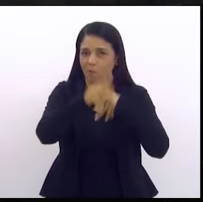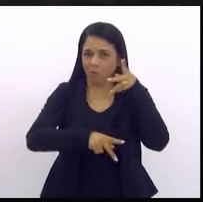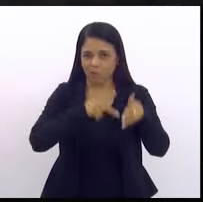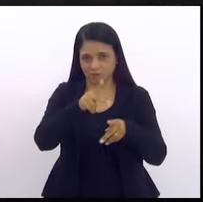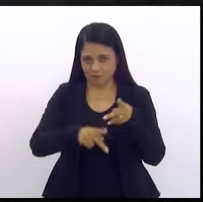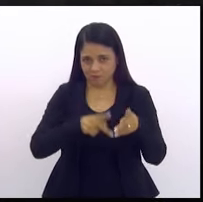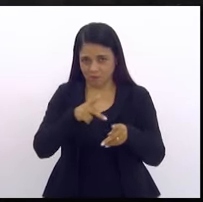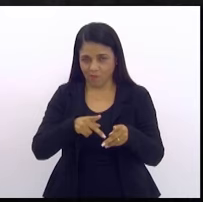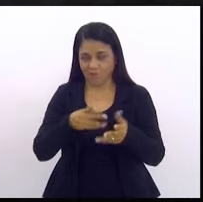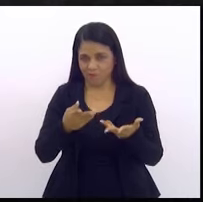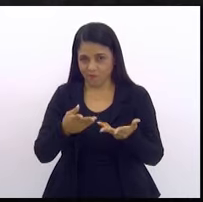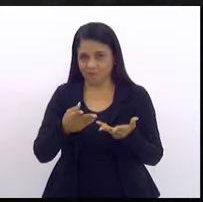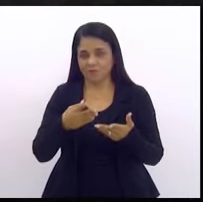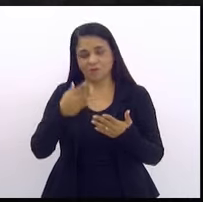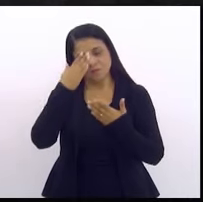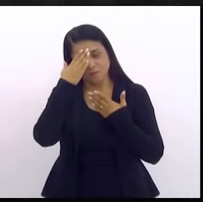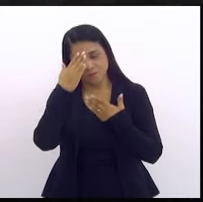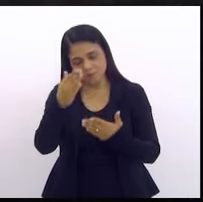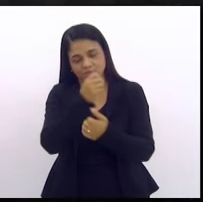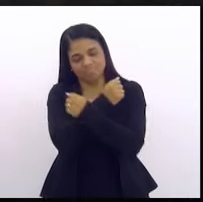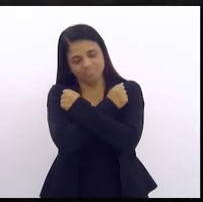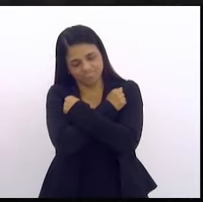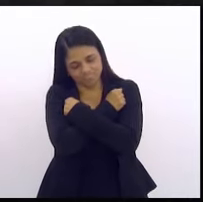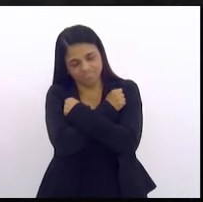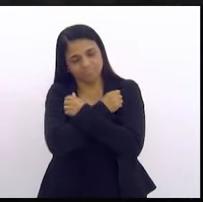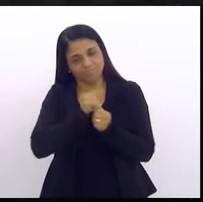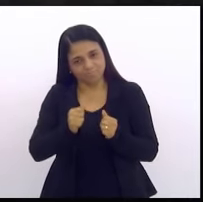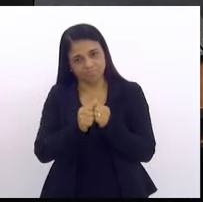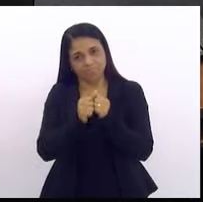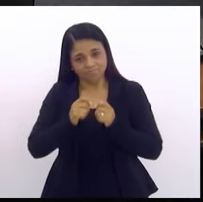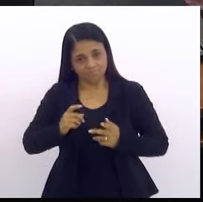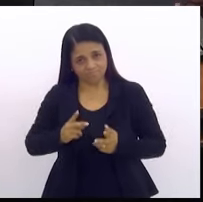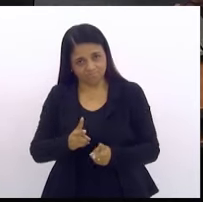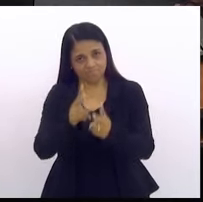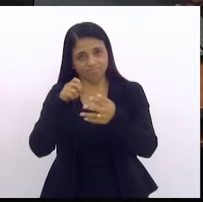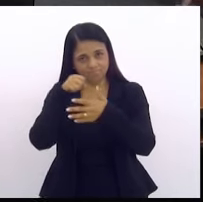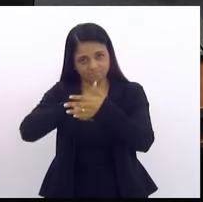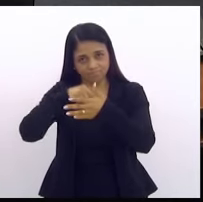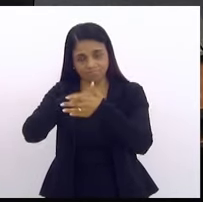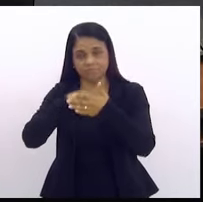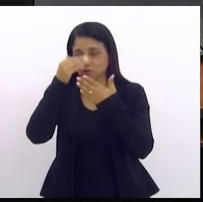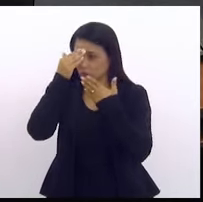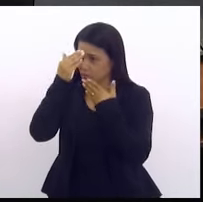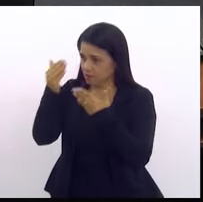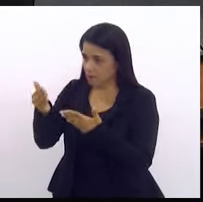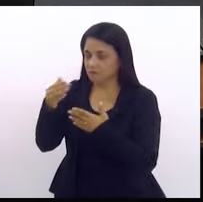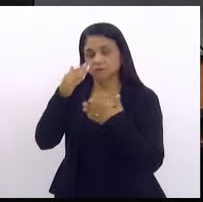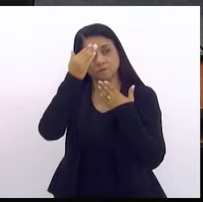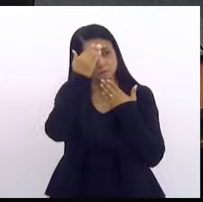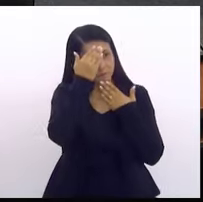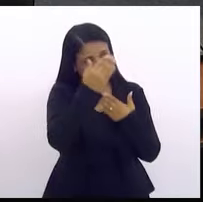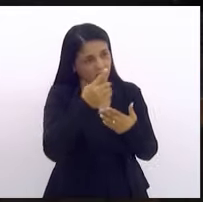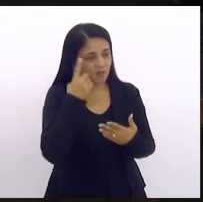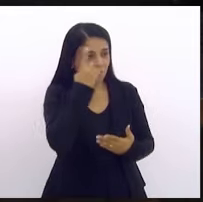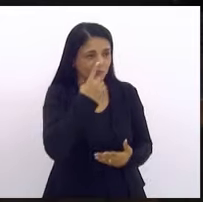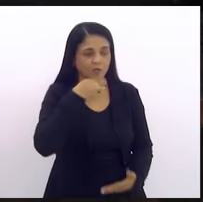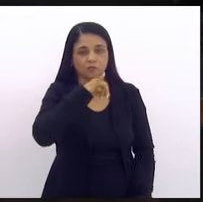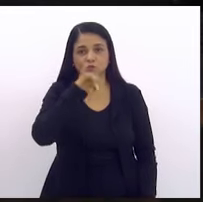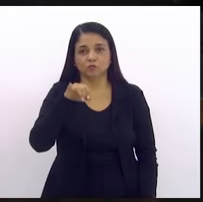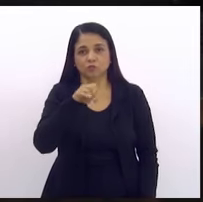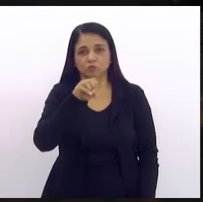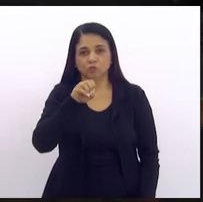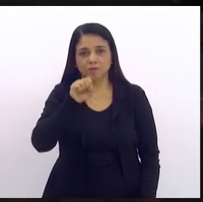obrigado, um forte abraço e vamos estar juntos na luta. Obrigado, presidente. Obrigado, meu nobre deputado, professor